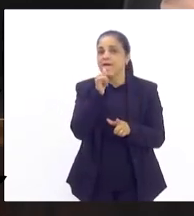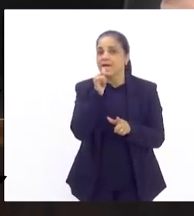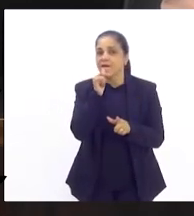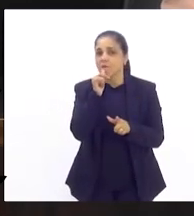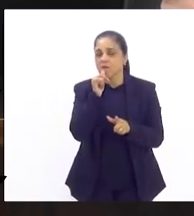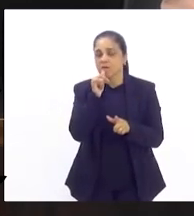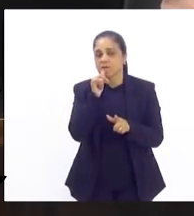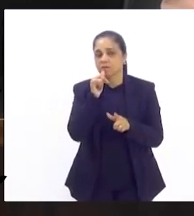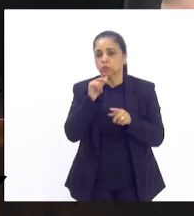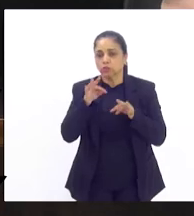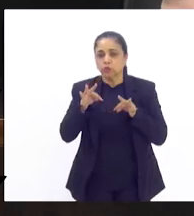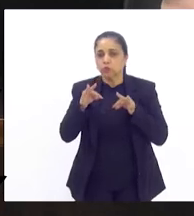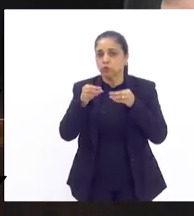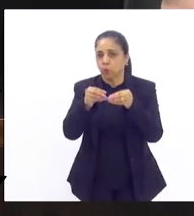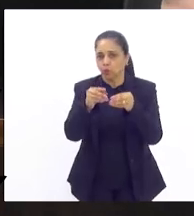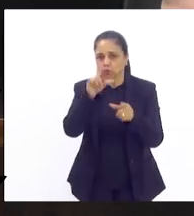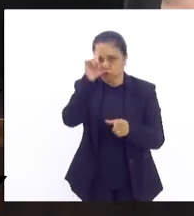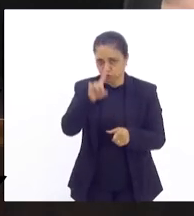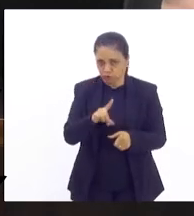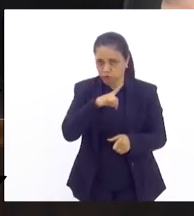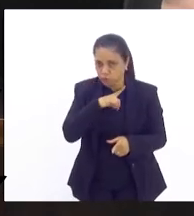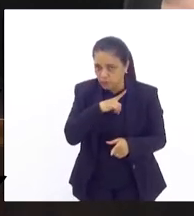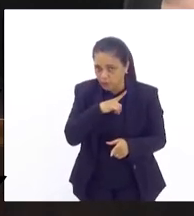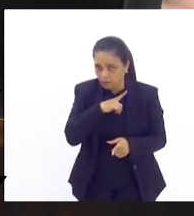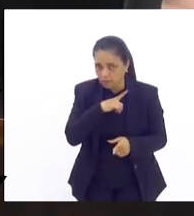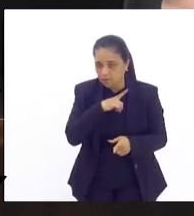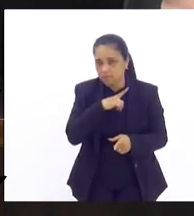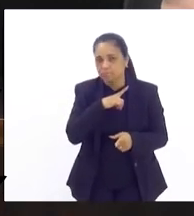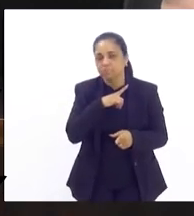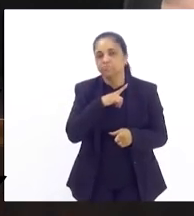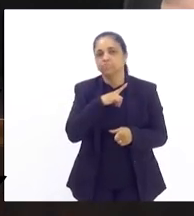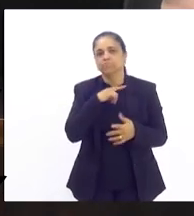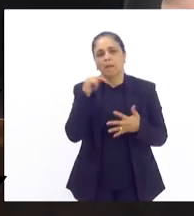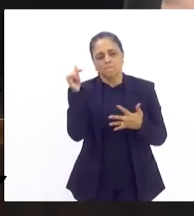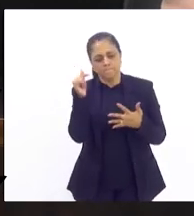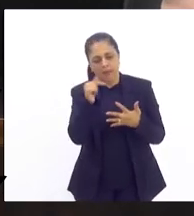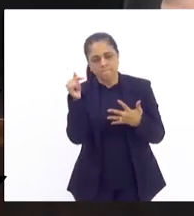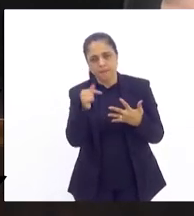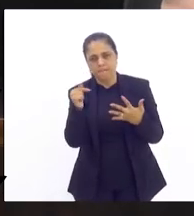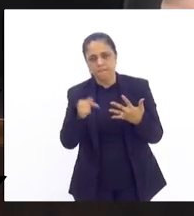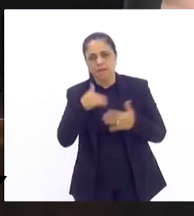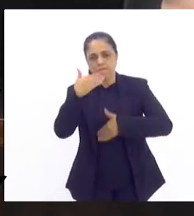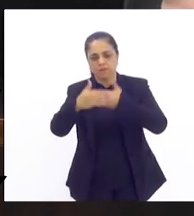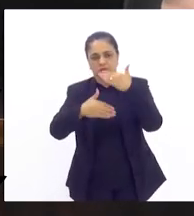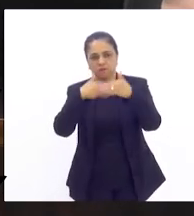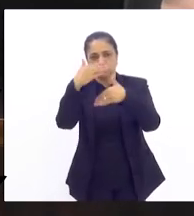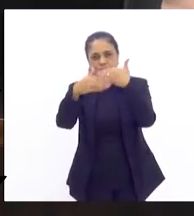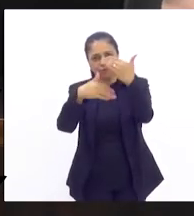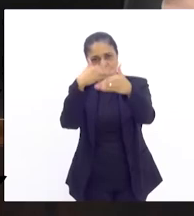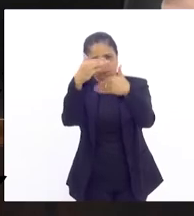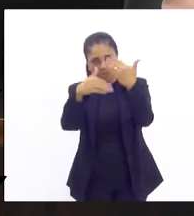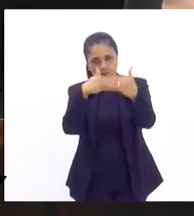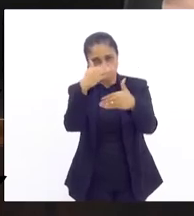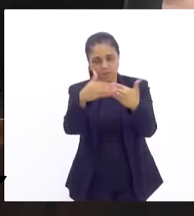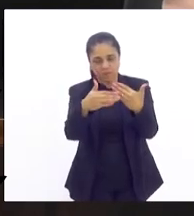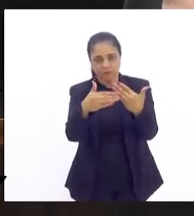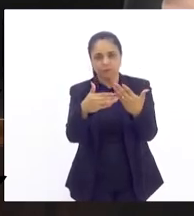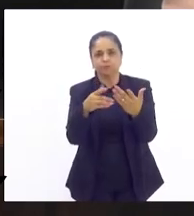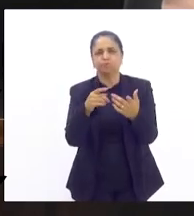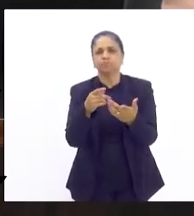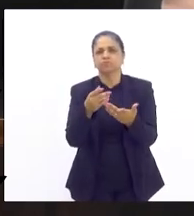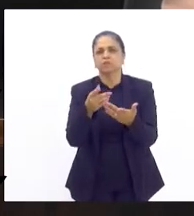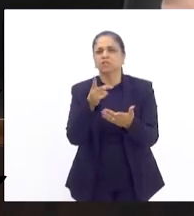nos seus eixos fundamentais para o desenvolvimento, quando há poucos